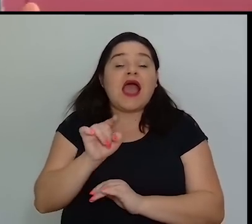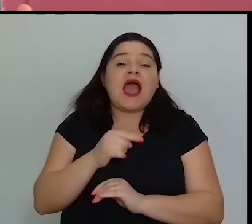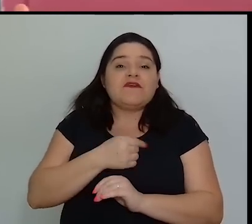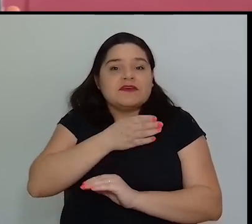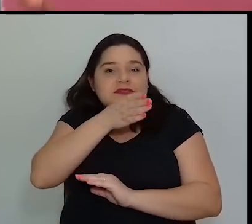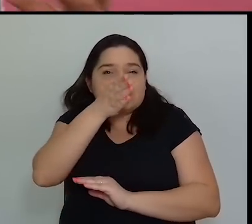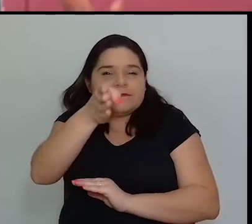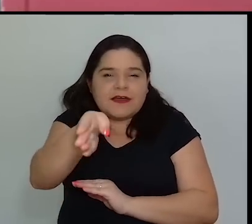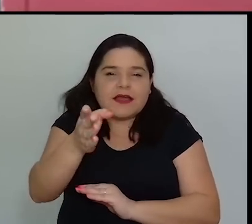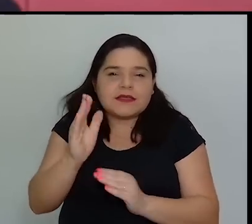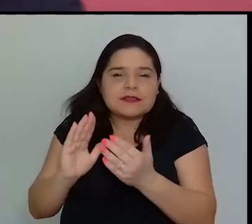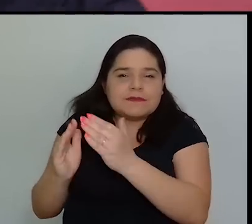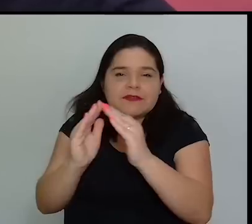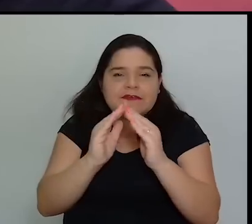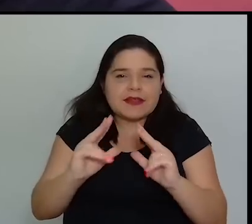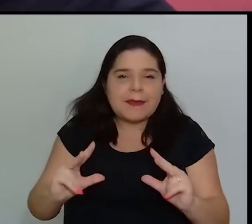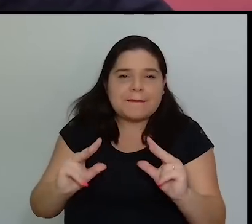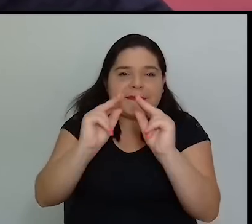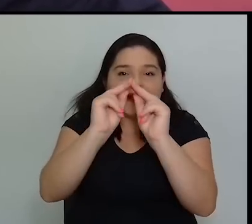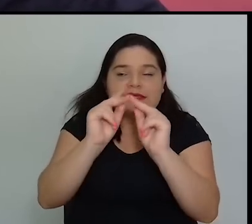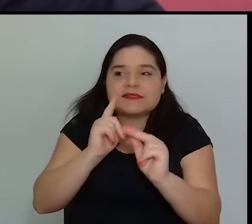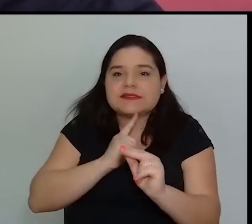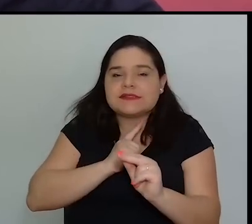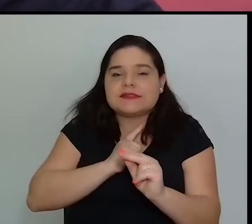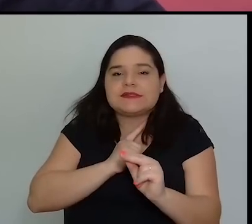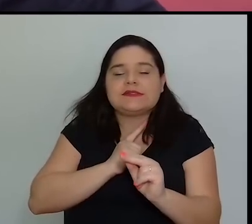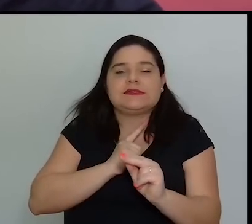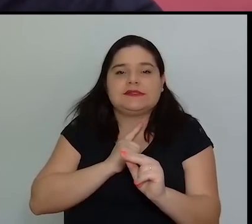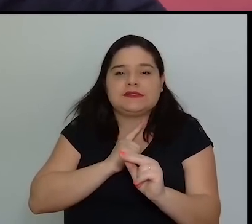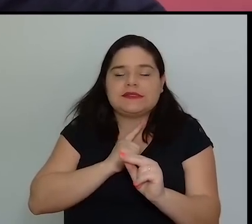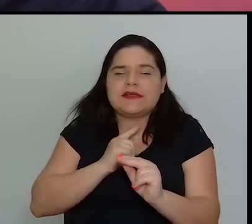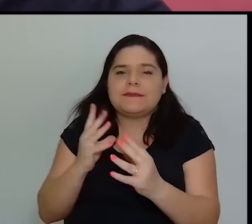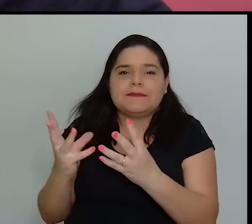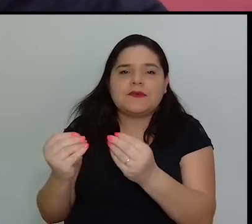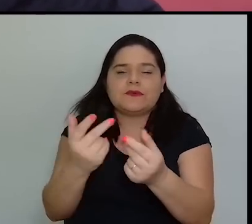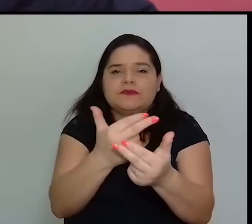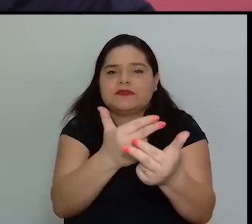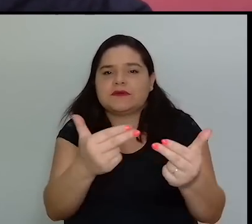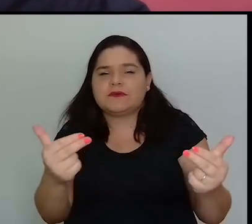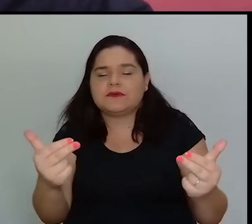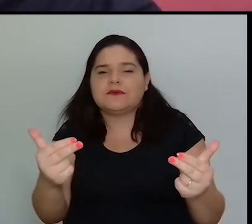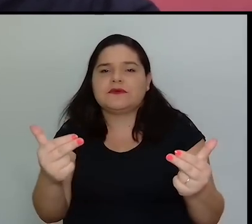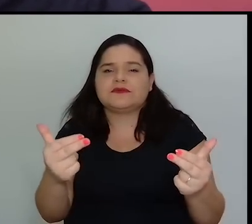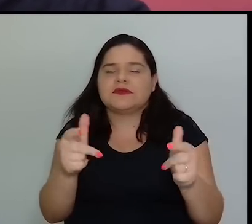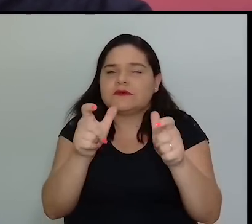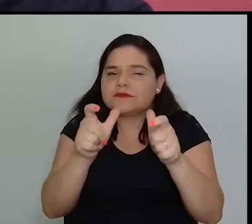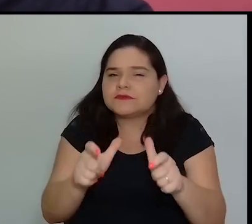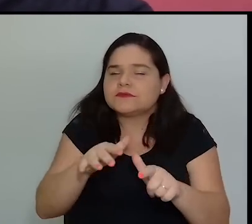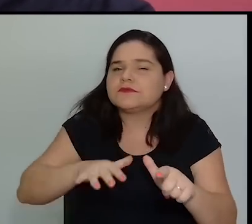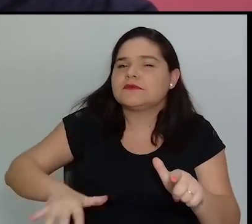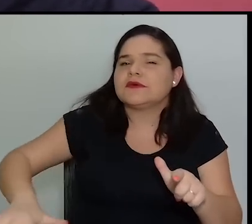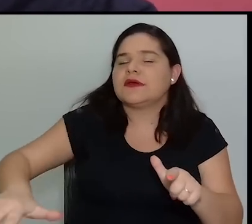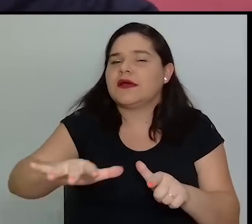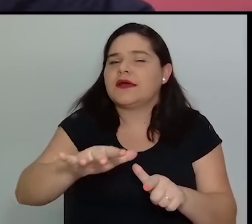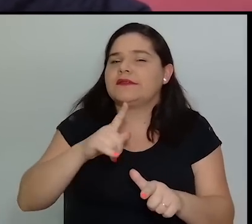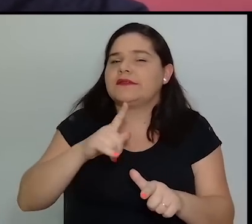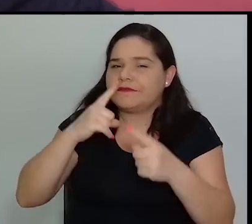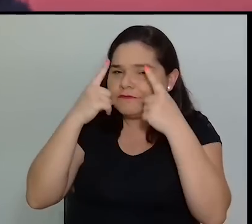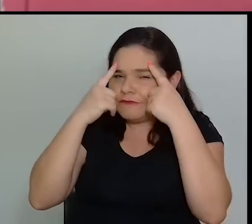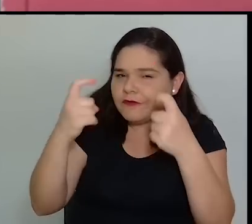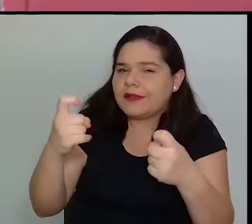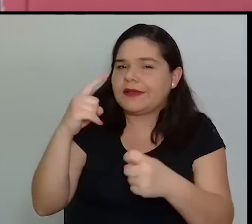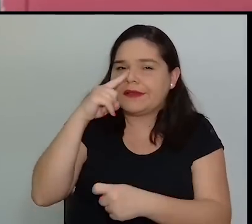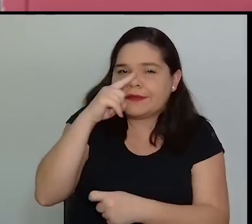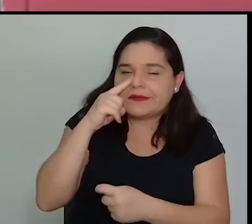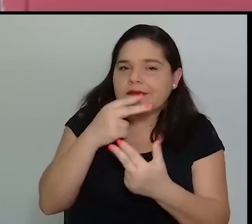periferia de Paris tem 500 mesmo onde onde é Chapecoense onde onde onde tem tem violência etc